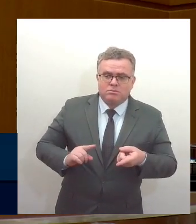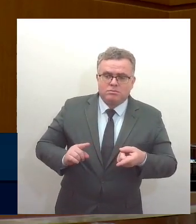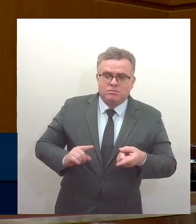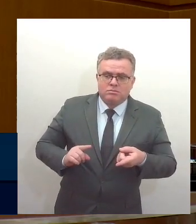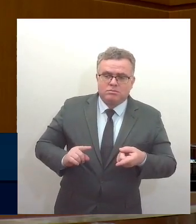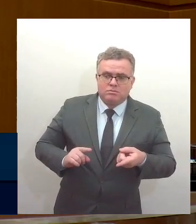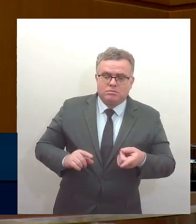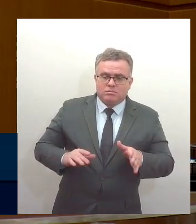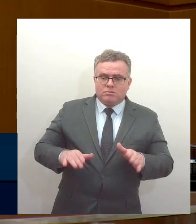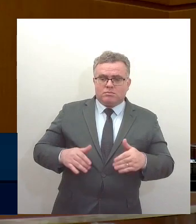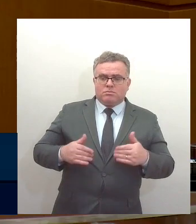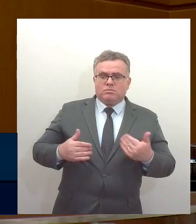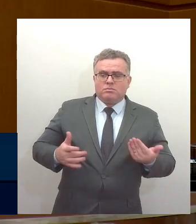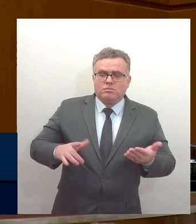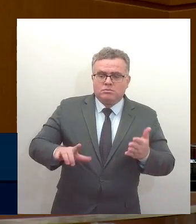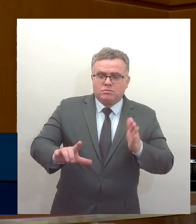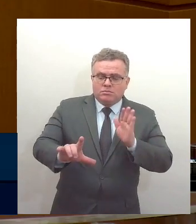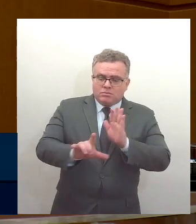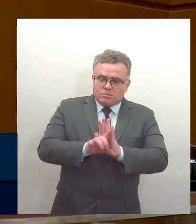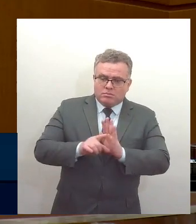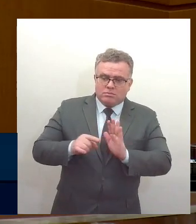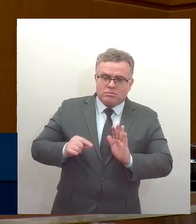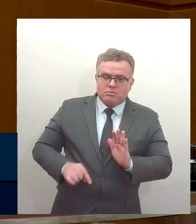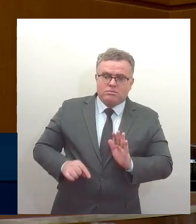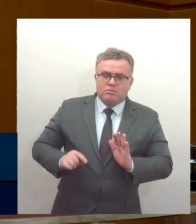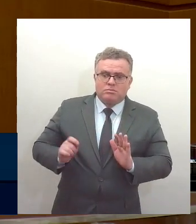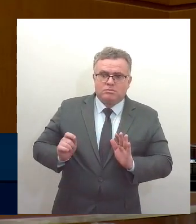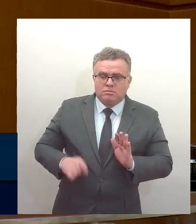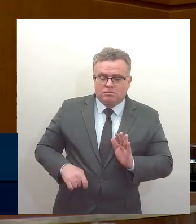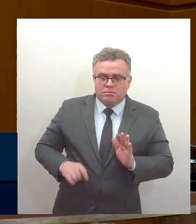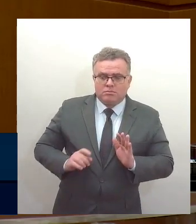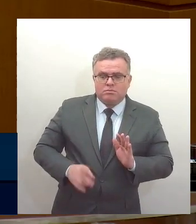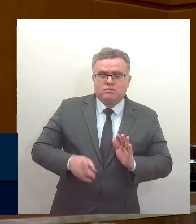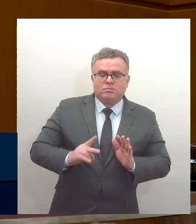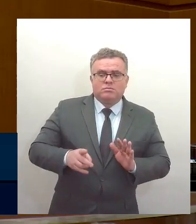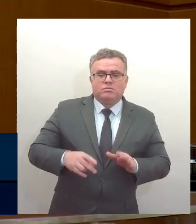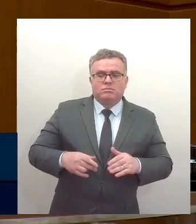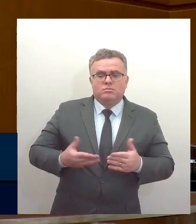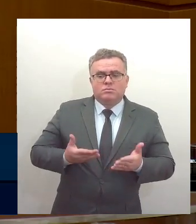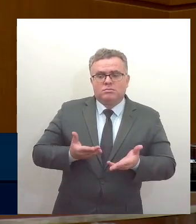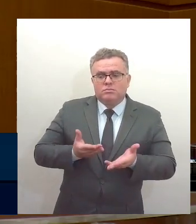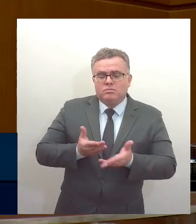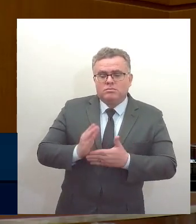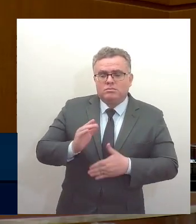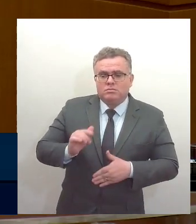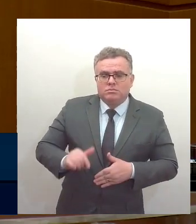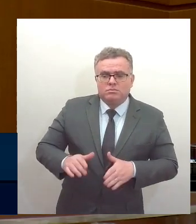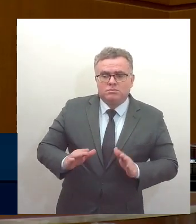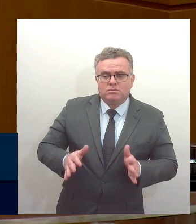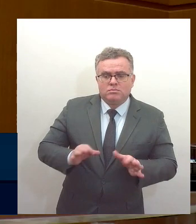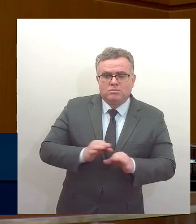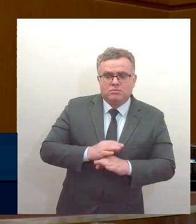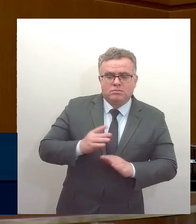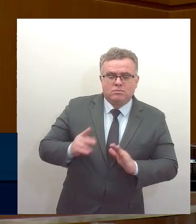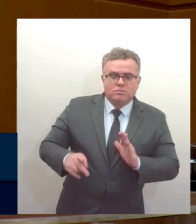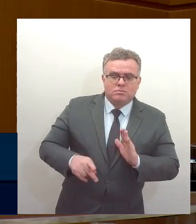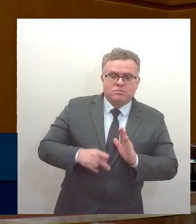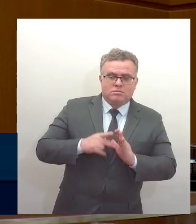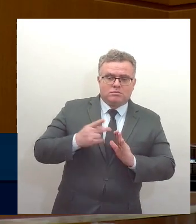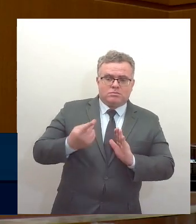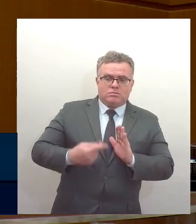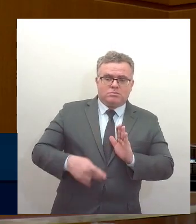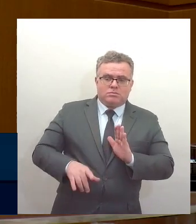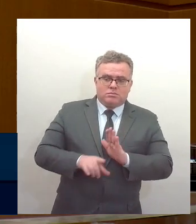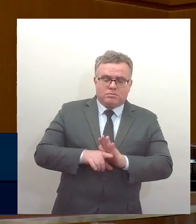Estado, existem, foram até aprovadas aqui. Protocolei também um projeto de lei onde a gente visa capacitar profissionais